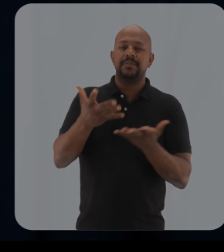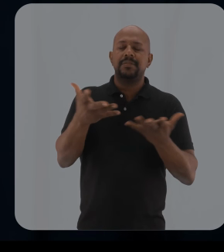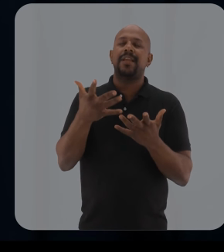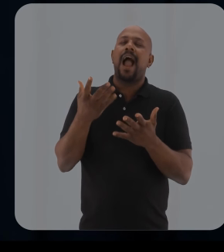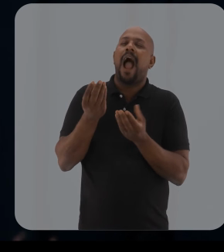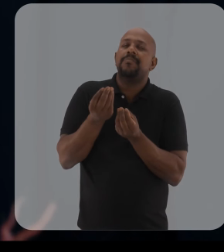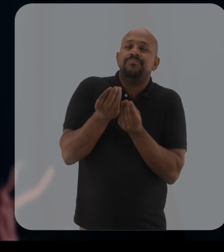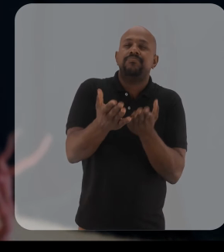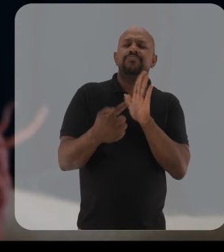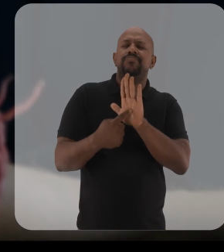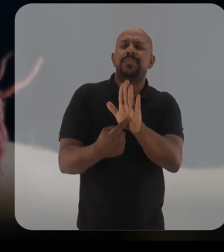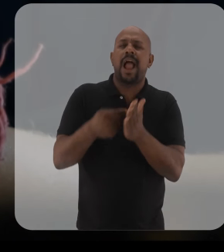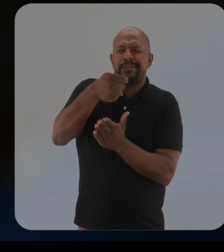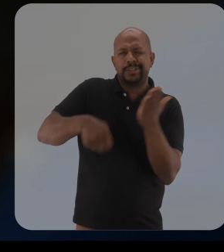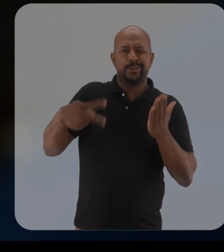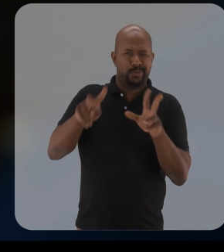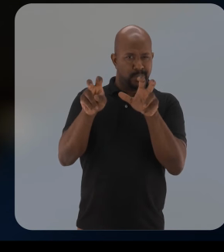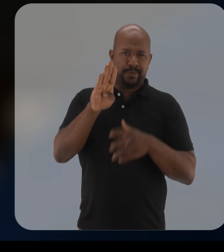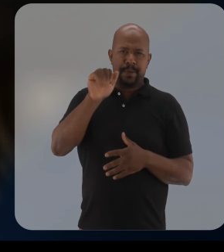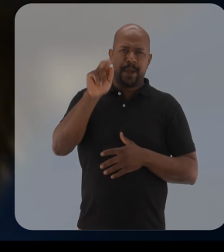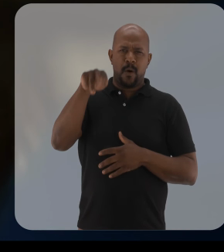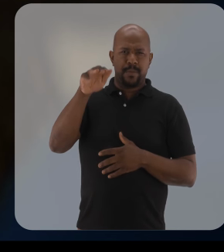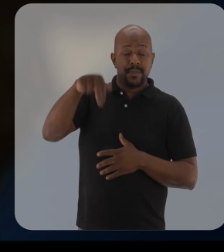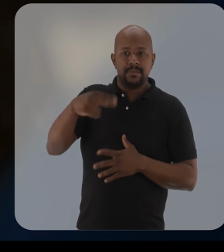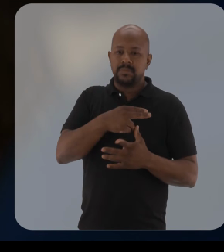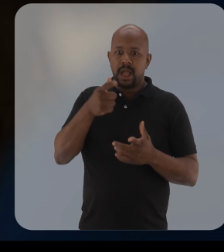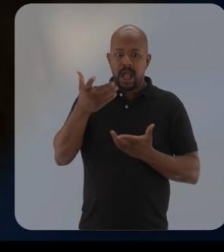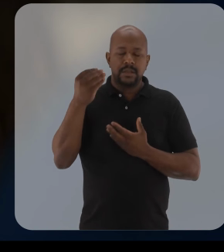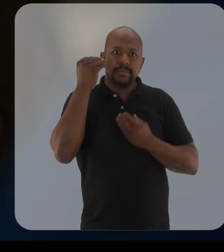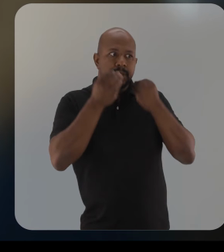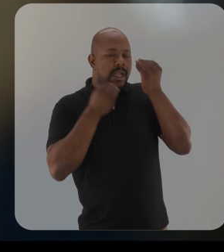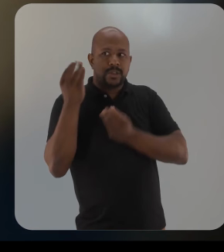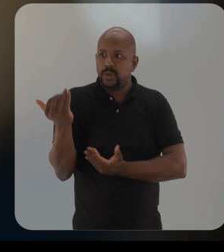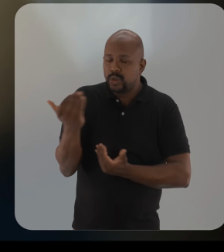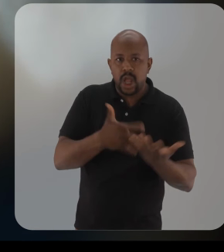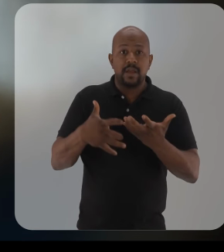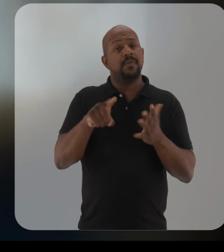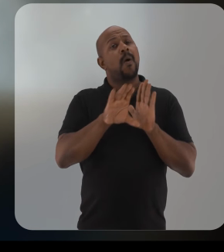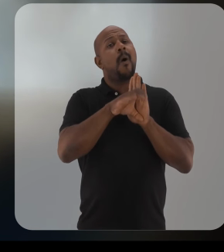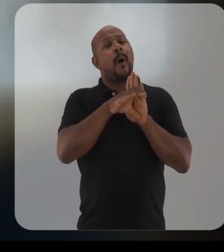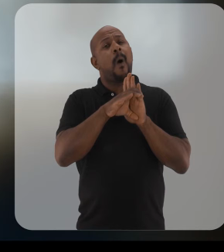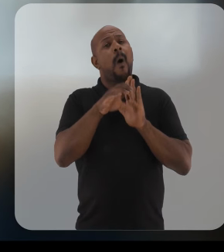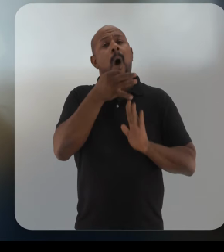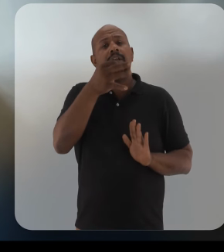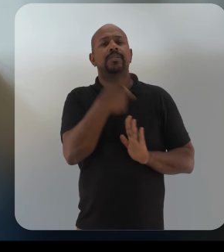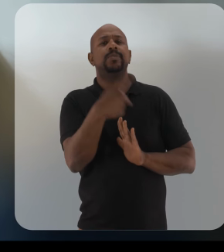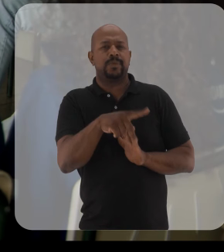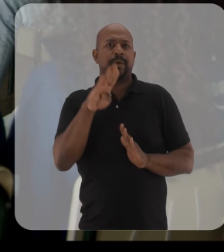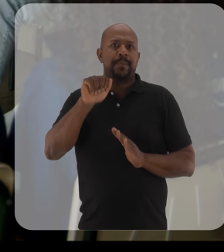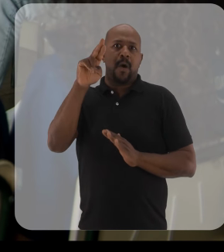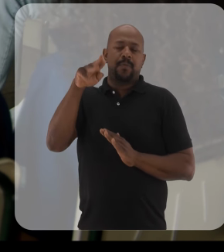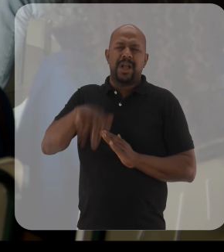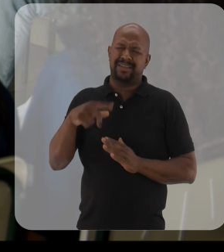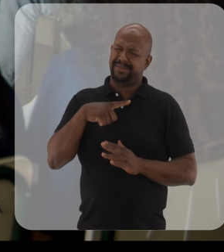ingressar ao universo de Bauman, buscando um diálogo entre as experiências pessoais dos jovens com os conceitos apresentados pelo sociólogo. Nessa imersão,